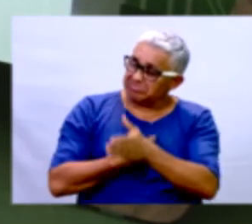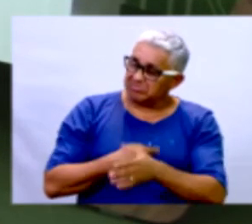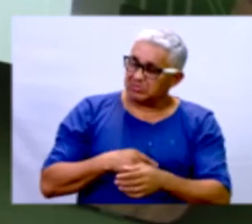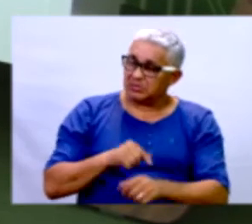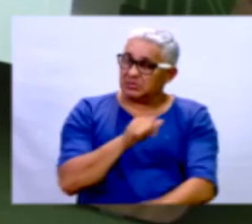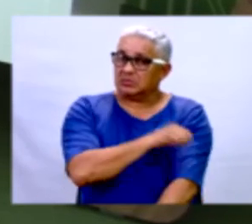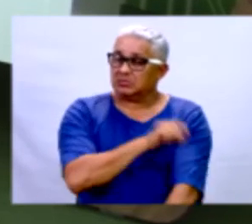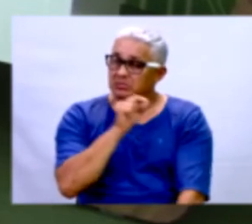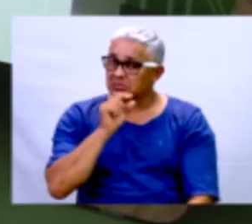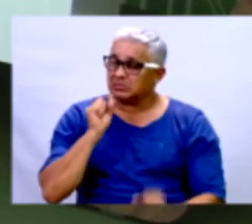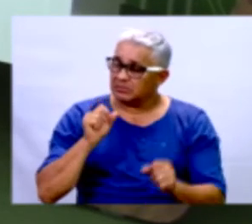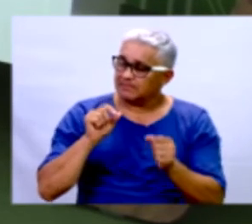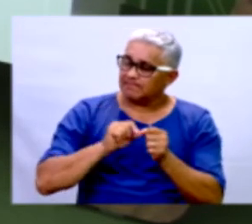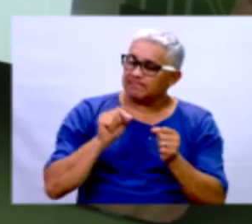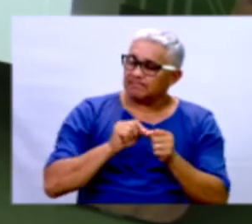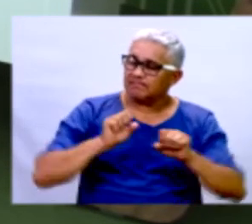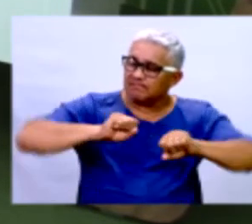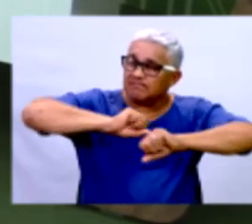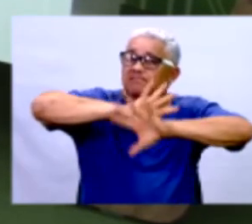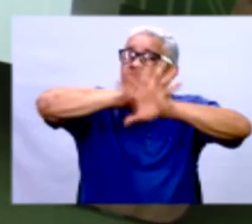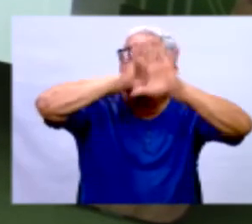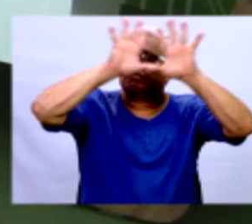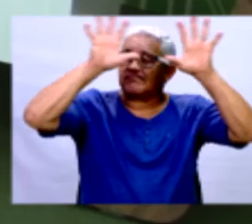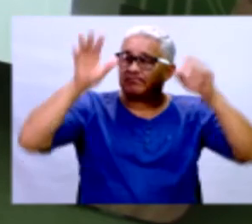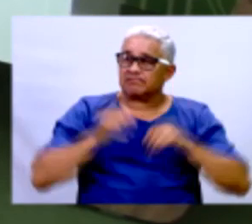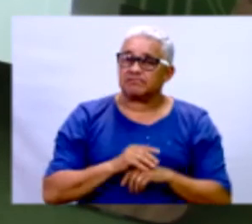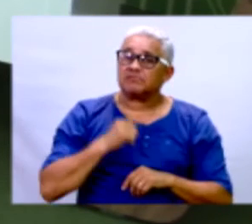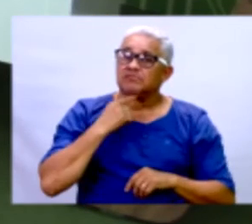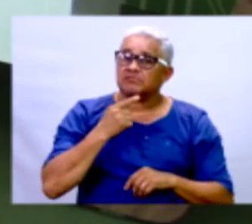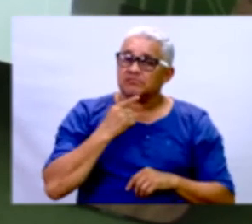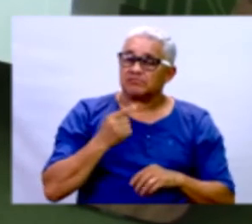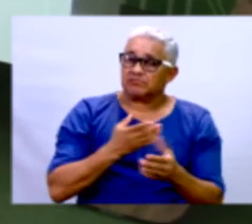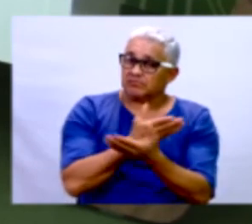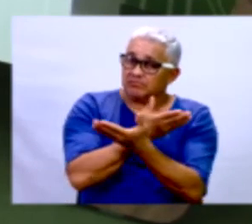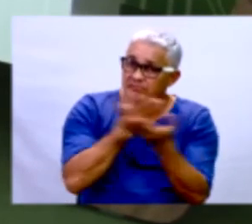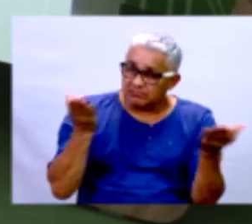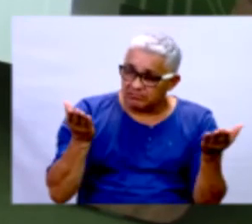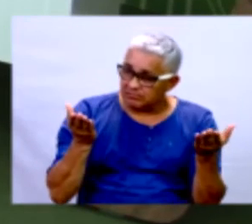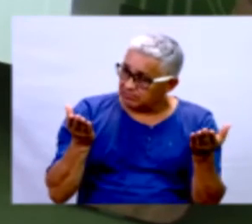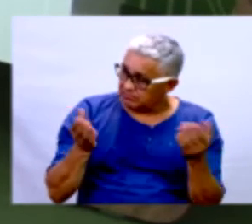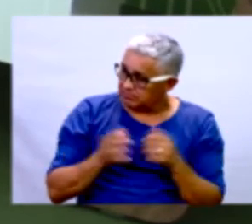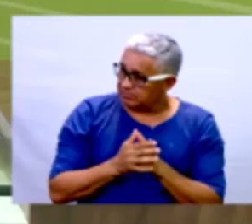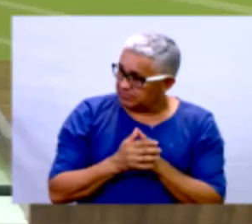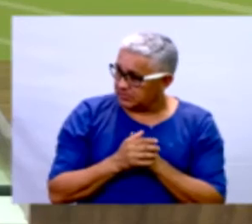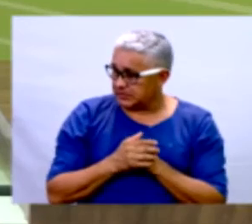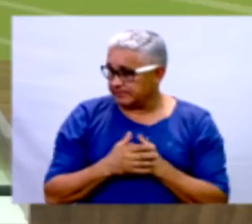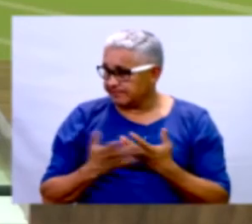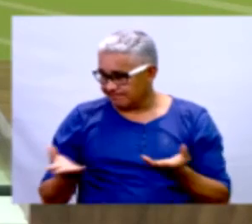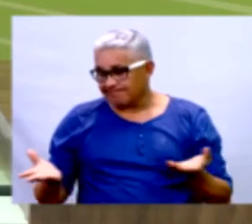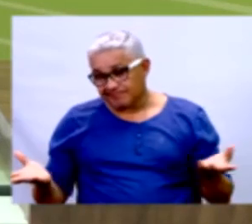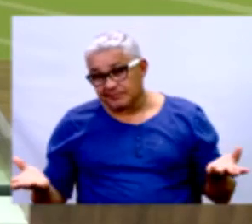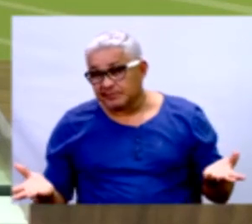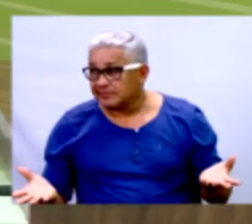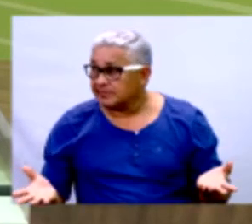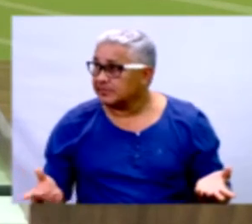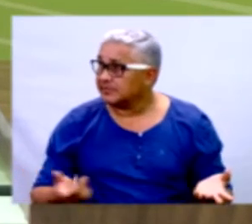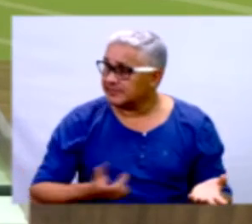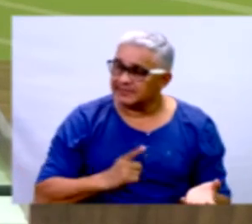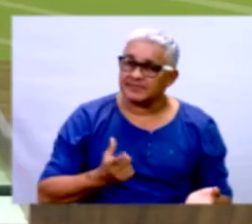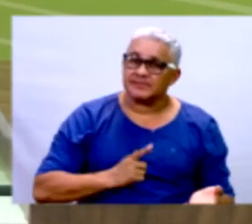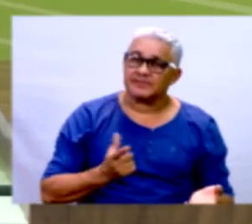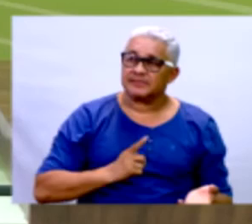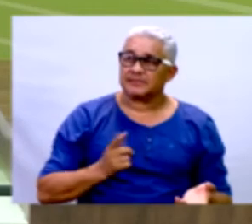que a gente poderia fazer para esclarecer mais as dúvidas dos nossos alunos? Bom, nós tivemos